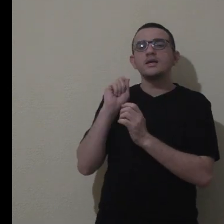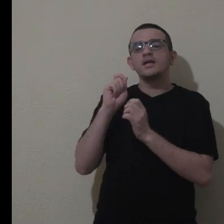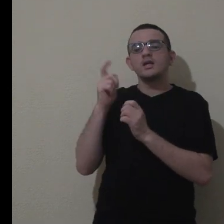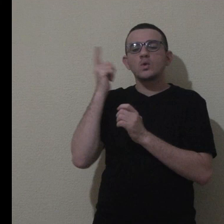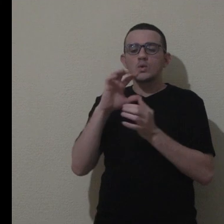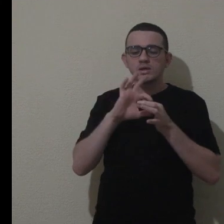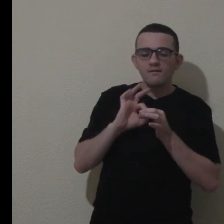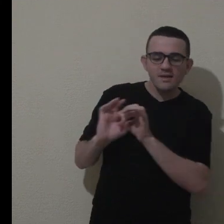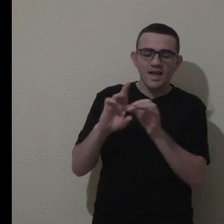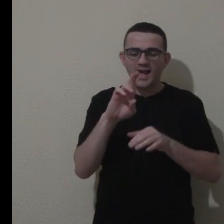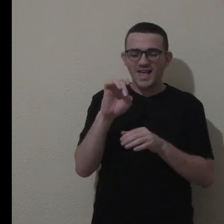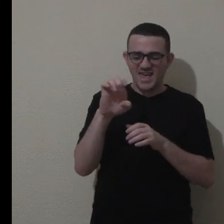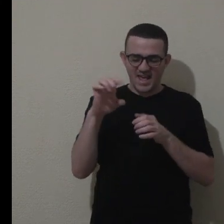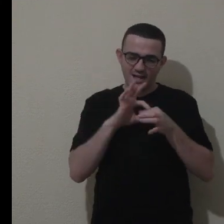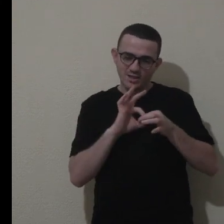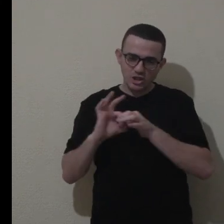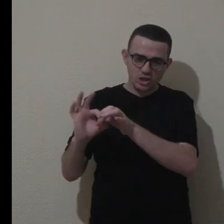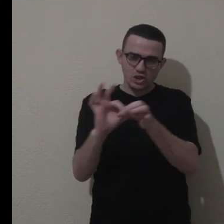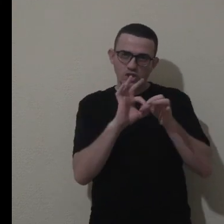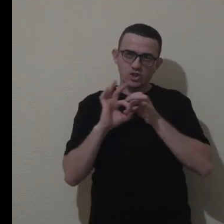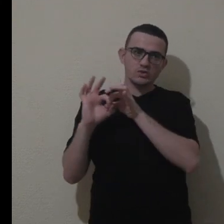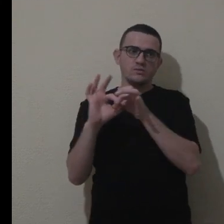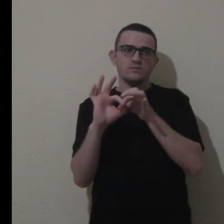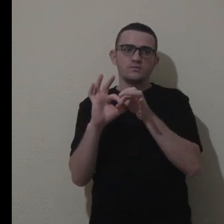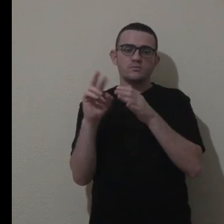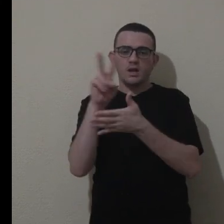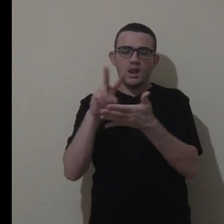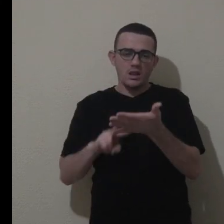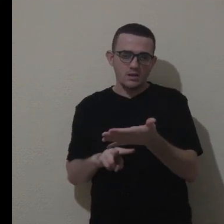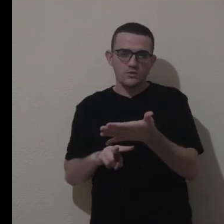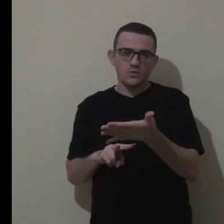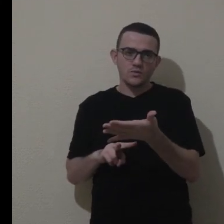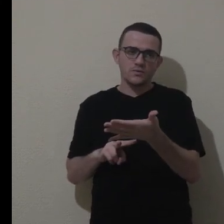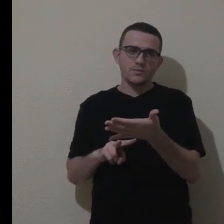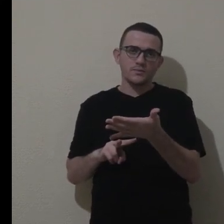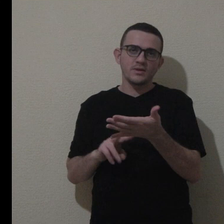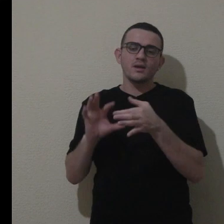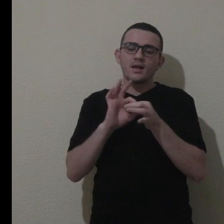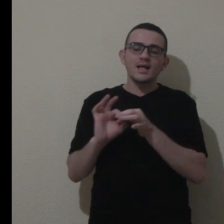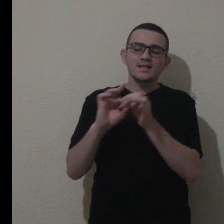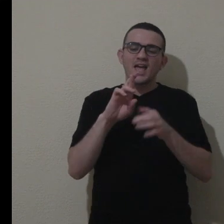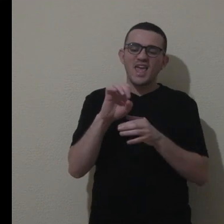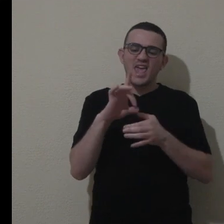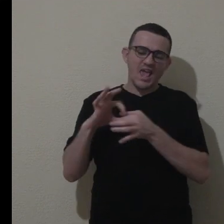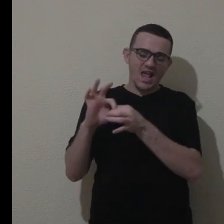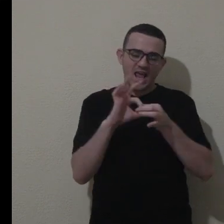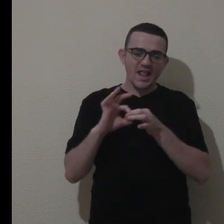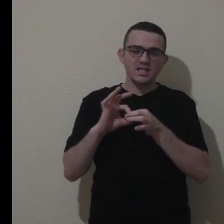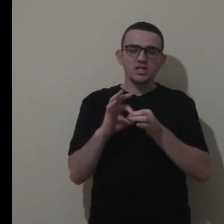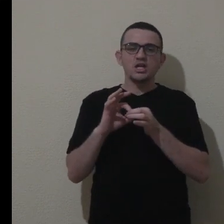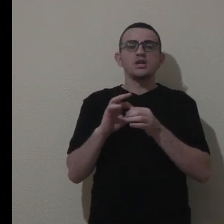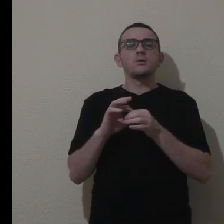de mapear rede, digamos, cognitivas para leitura, que são envolvidas na leitura, né? A gente